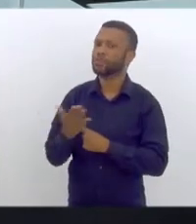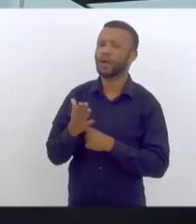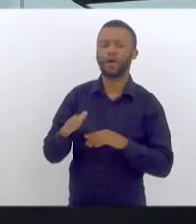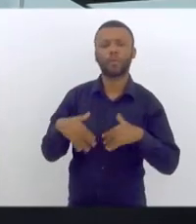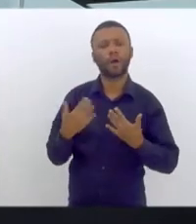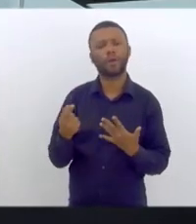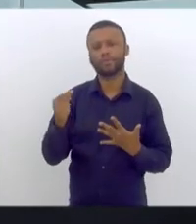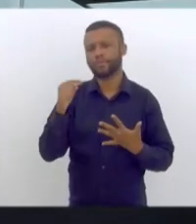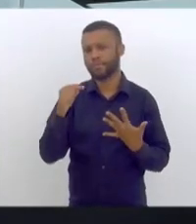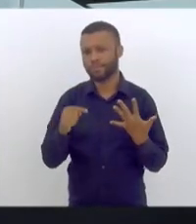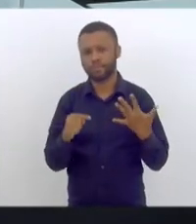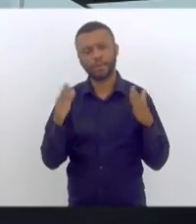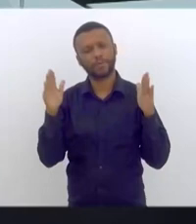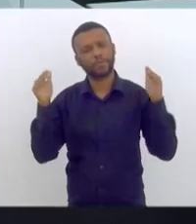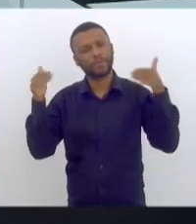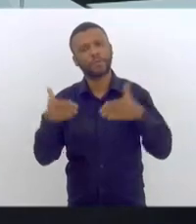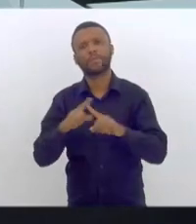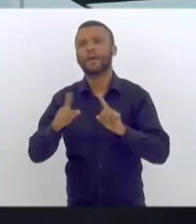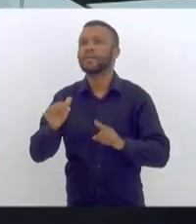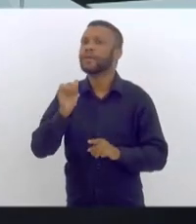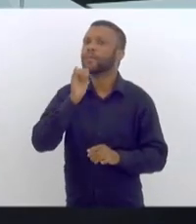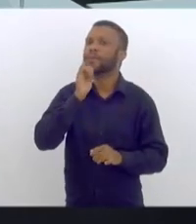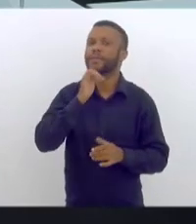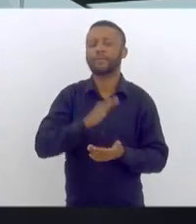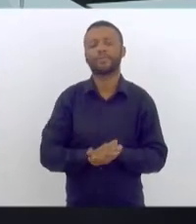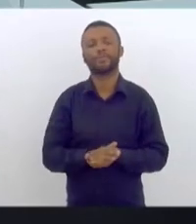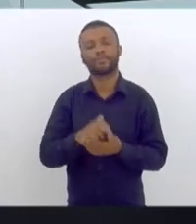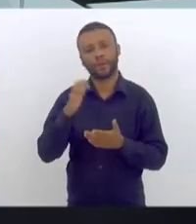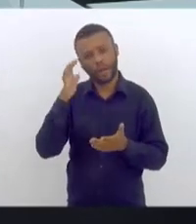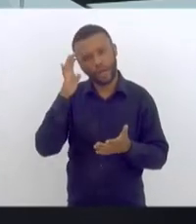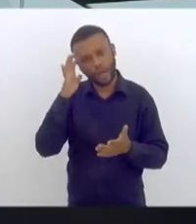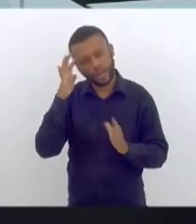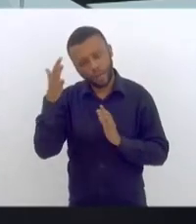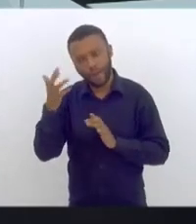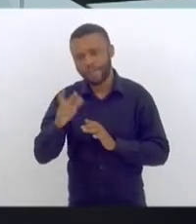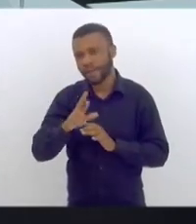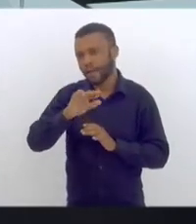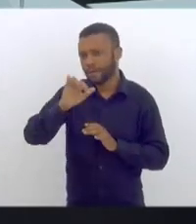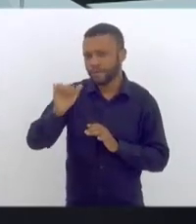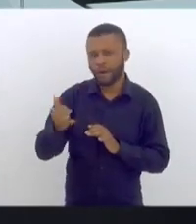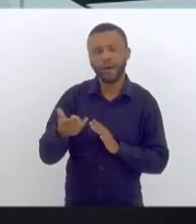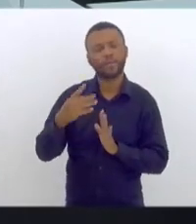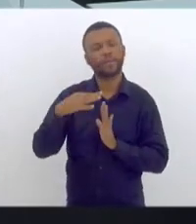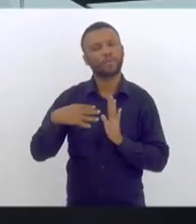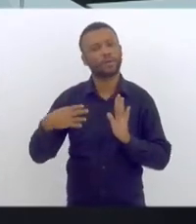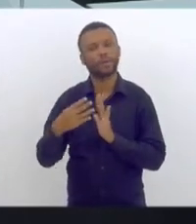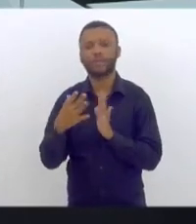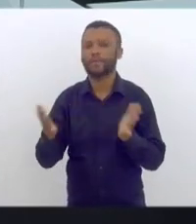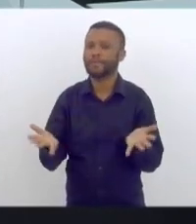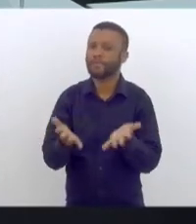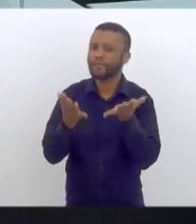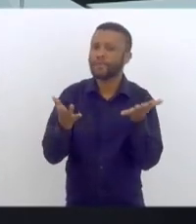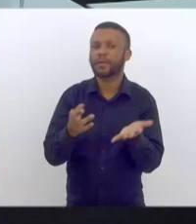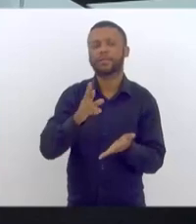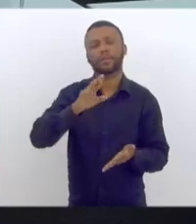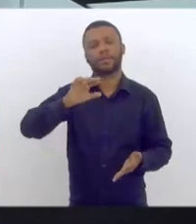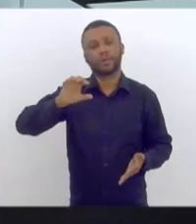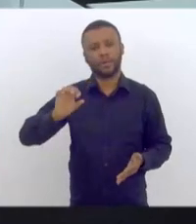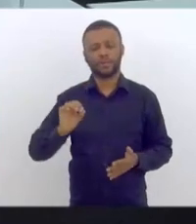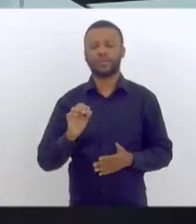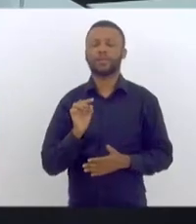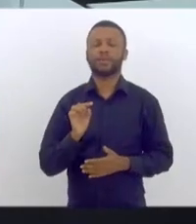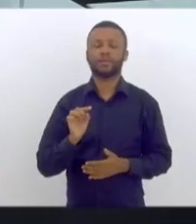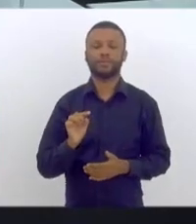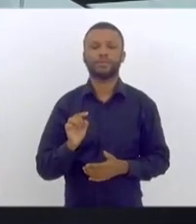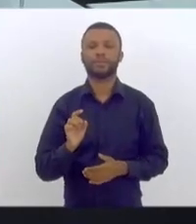eles especificamente mas tem um por exemplo resolve RJ né alfamenta é Rio enfim alguns programas que